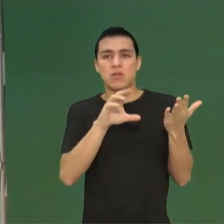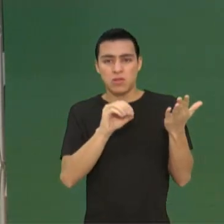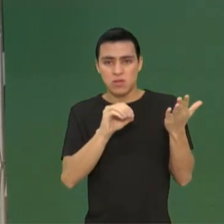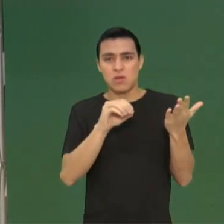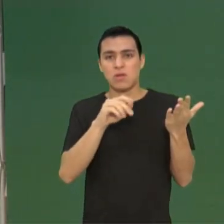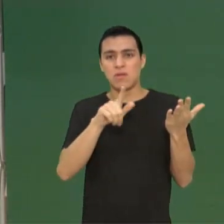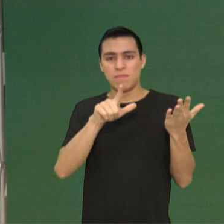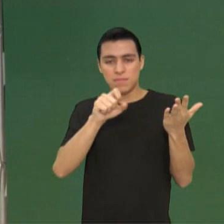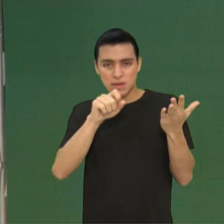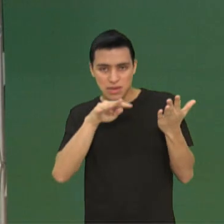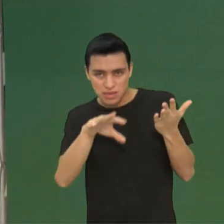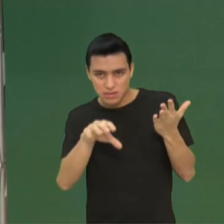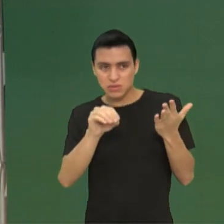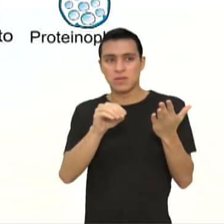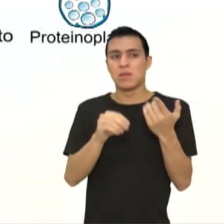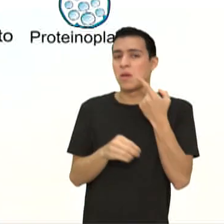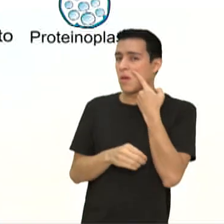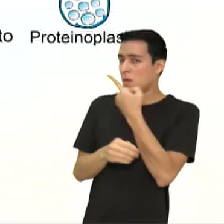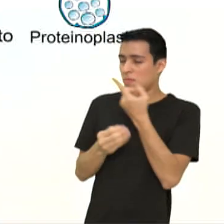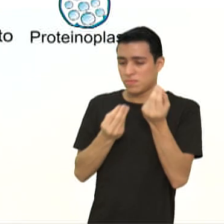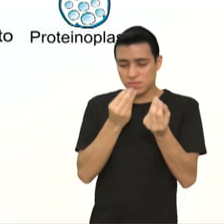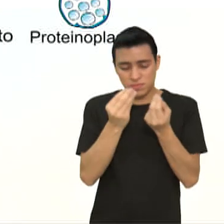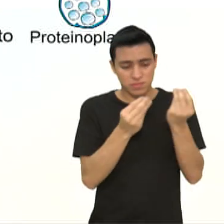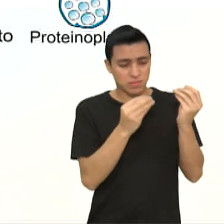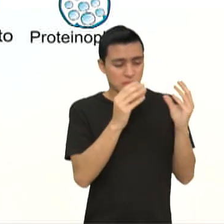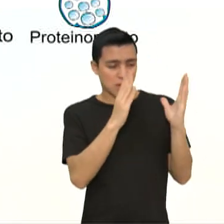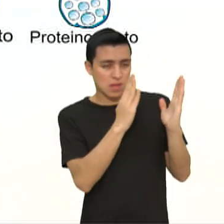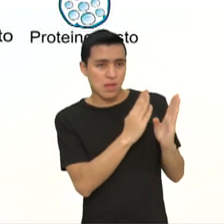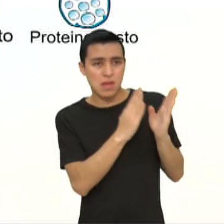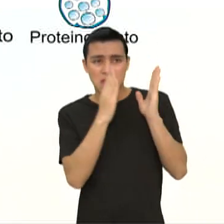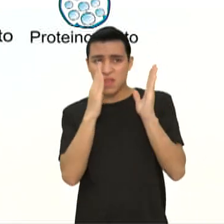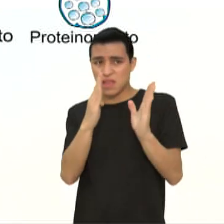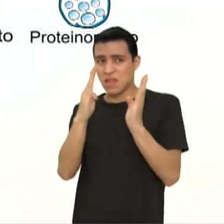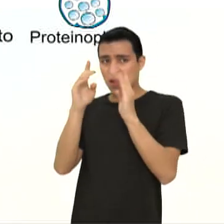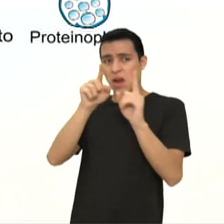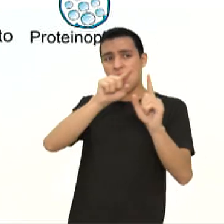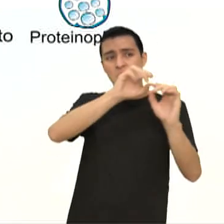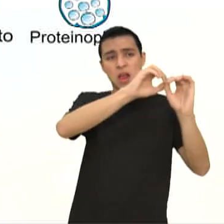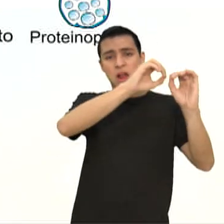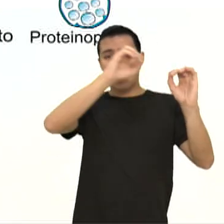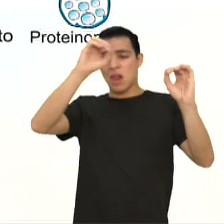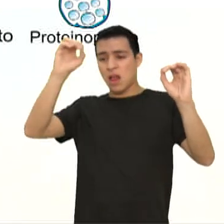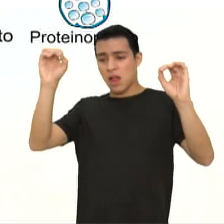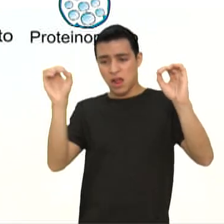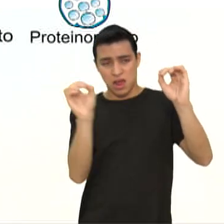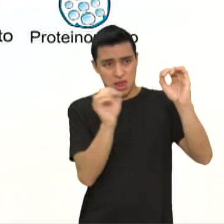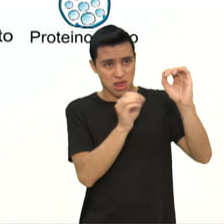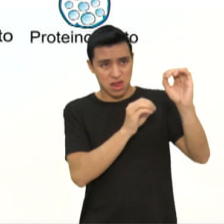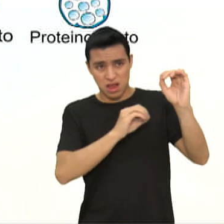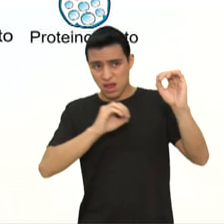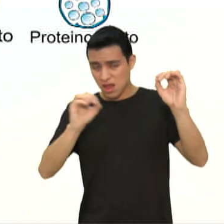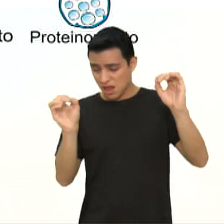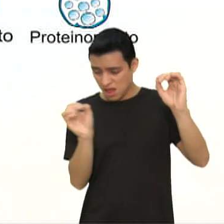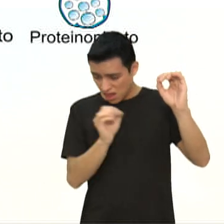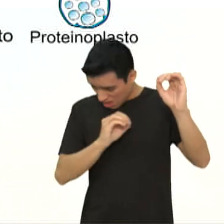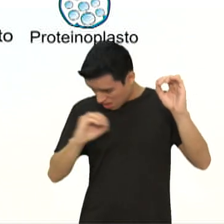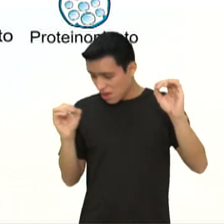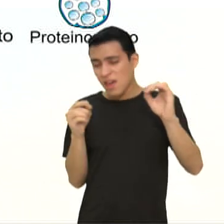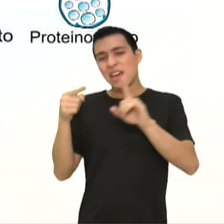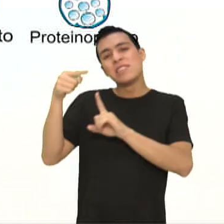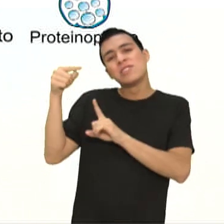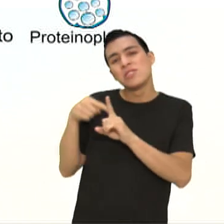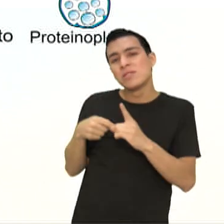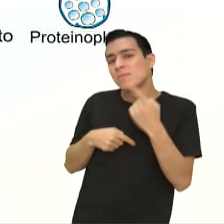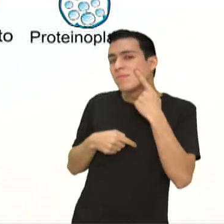Então a planta ela constrói uma estrutura inicial, chamada proplasto, e que depois ele pode ir sendo transformado em outros tipos